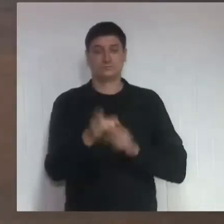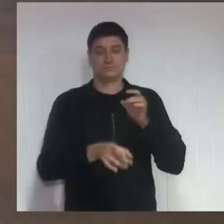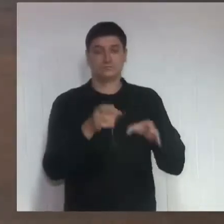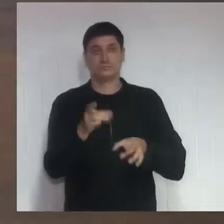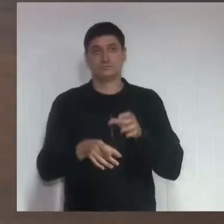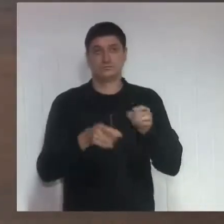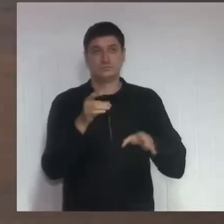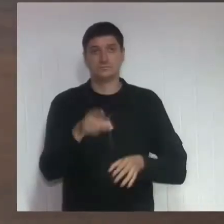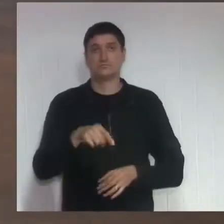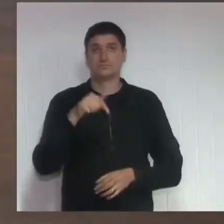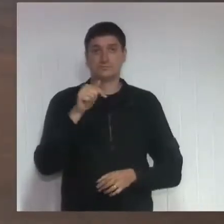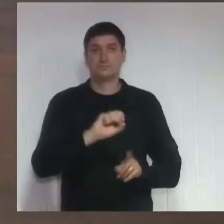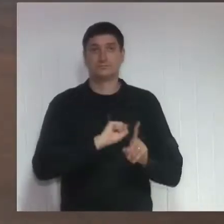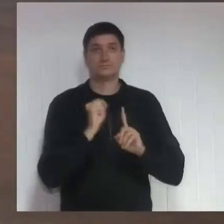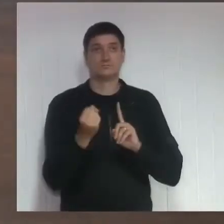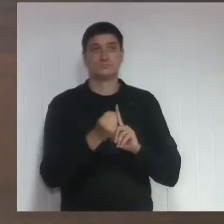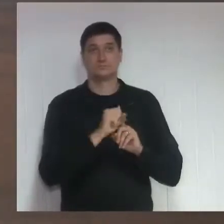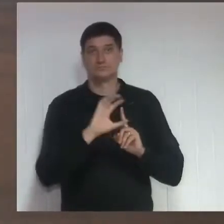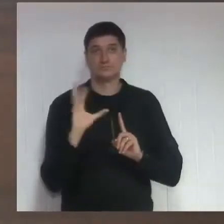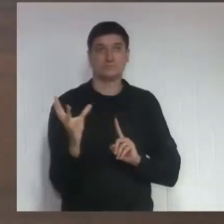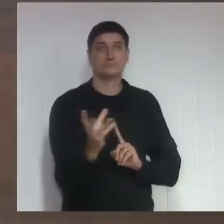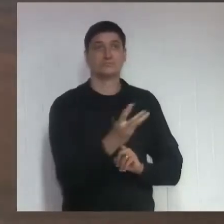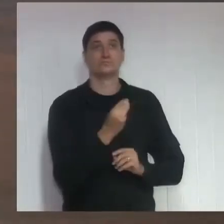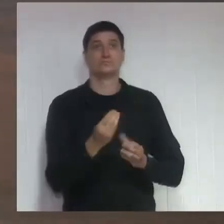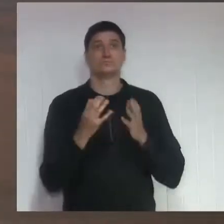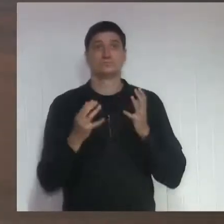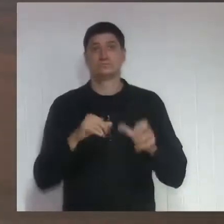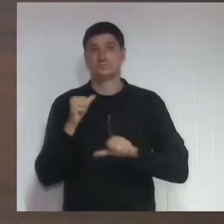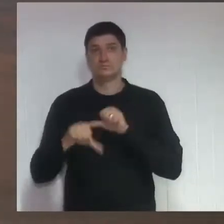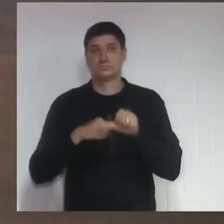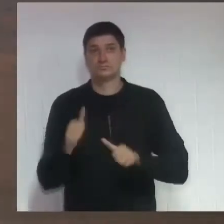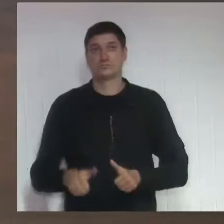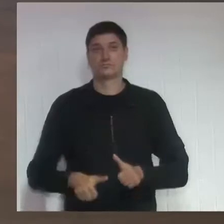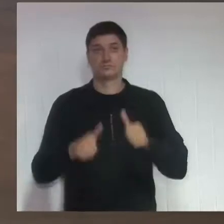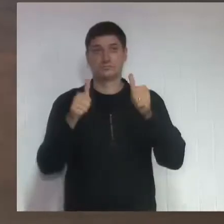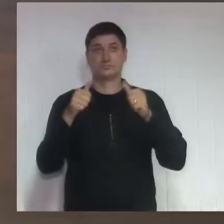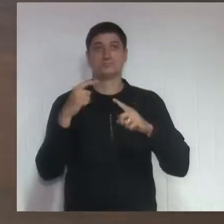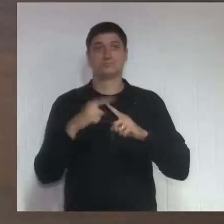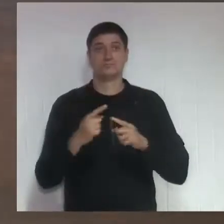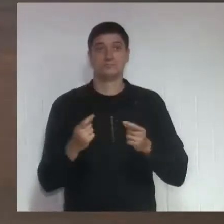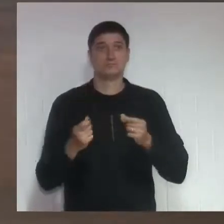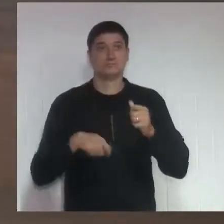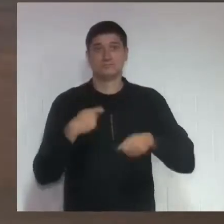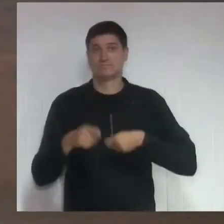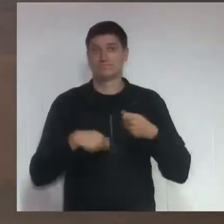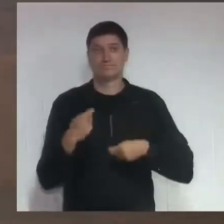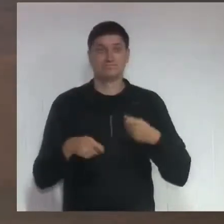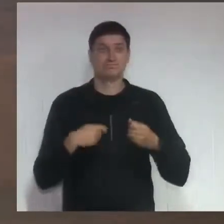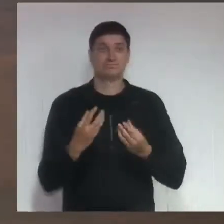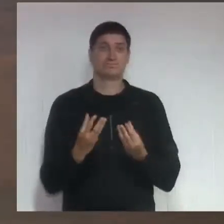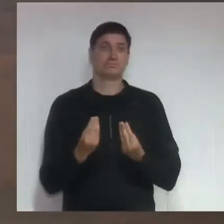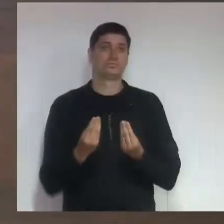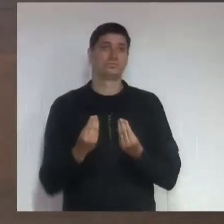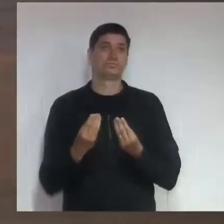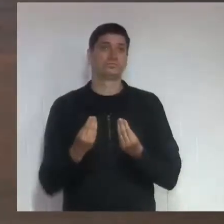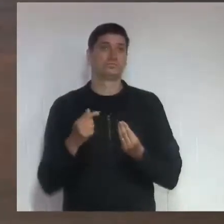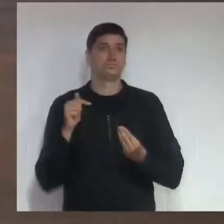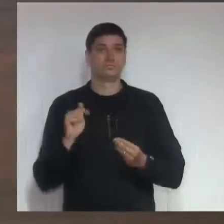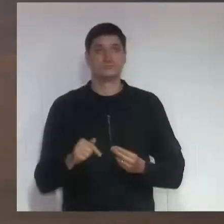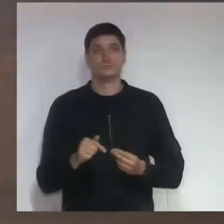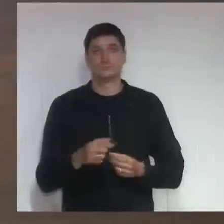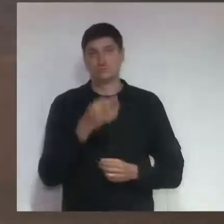uma demanda da sociedade que pressiona por mudanças motivadas pelos elevados custos socioeconômicos e ambientais. E aqui uma